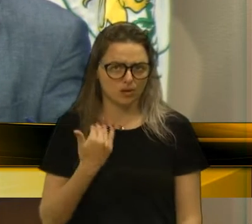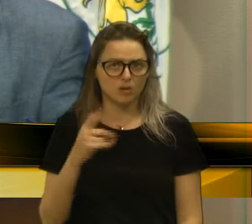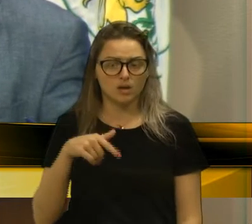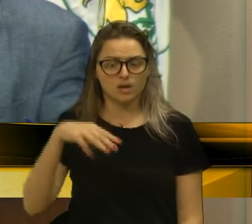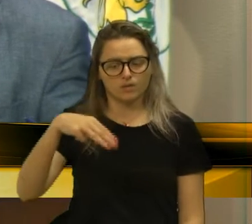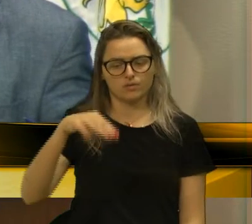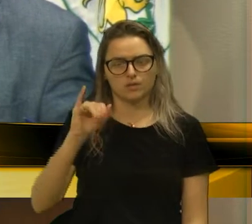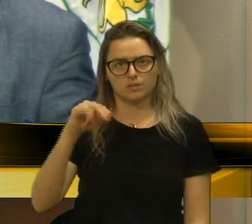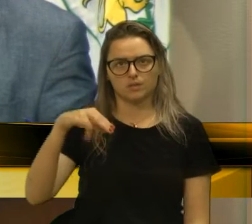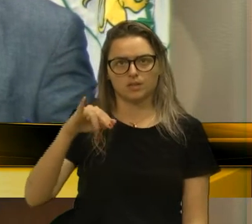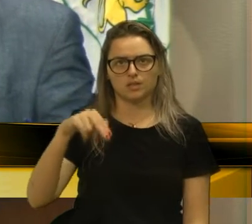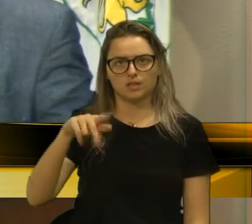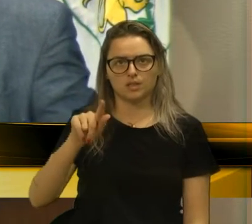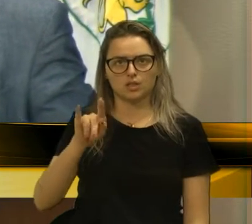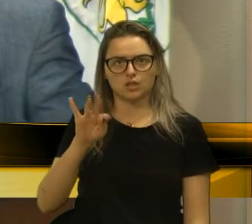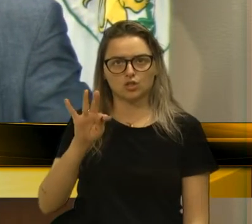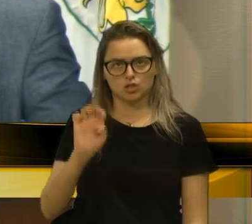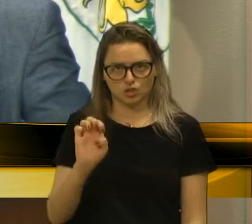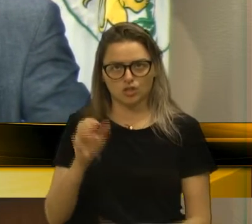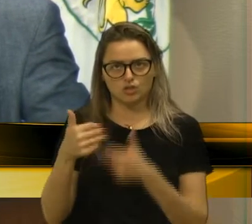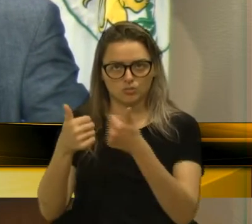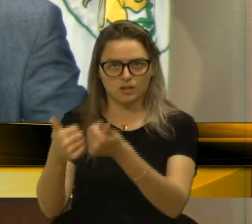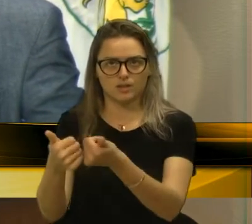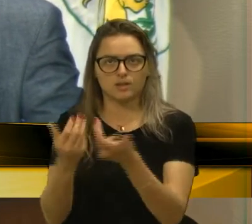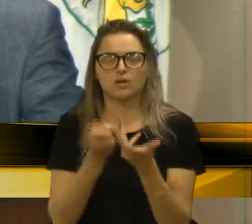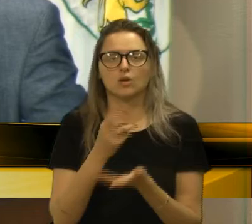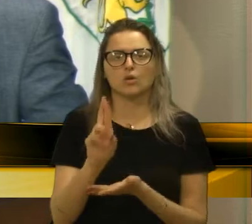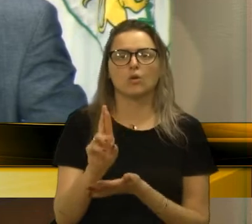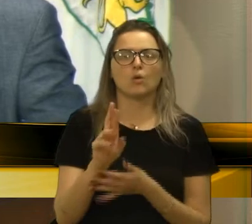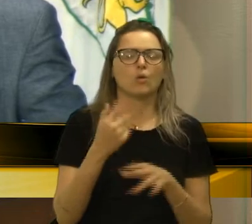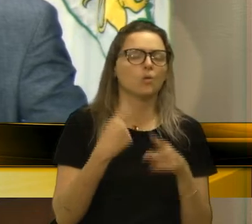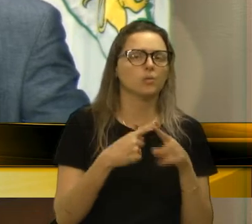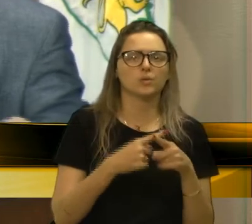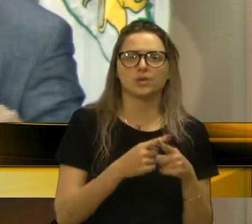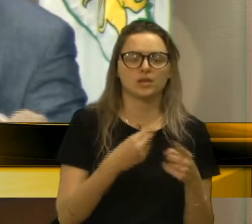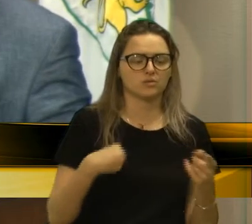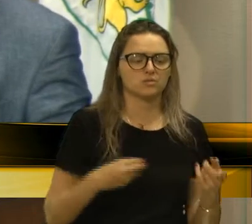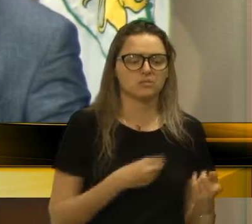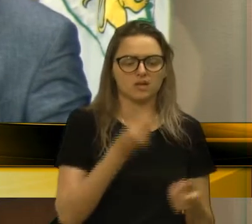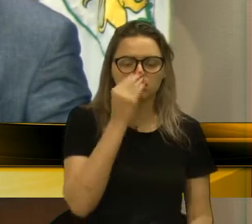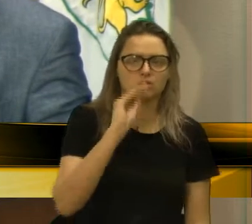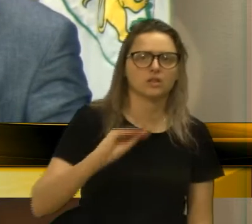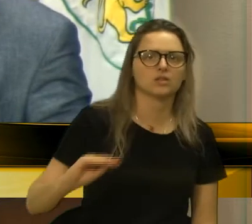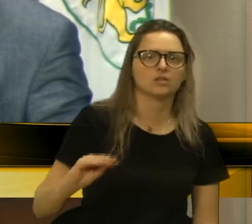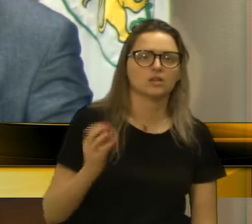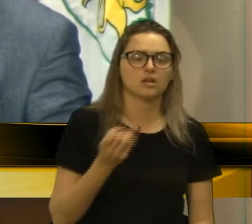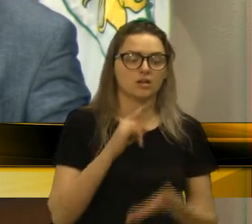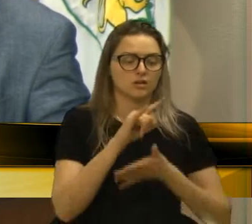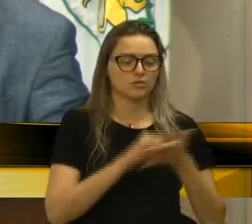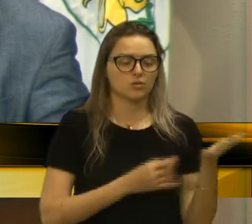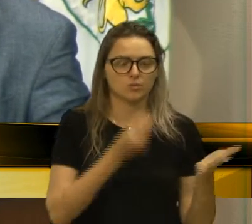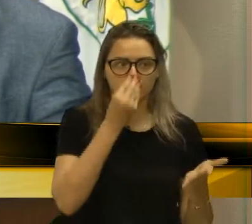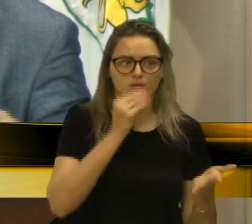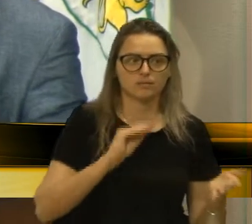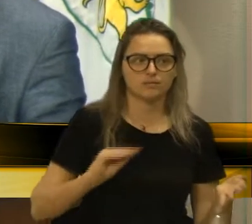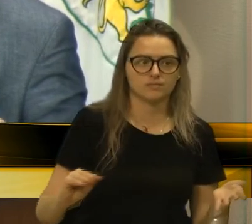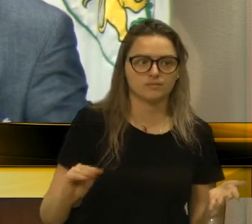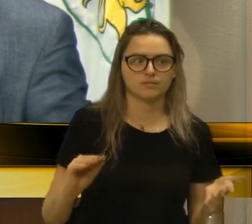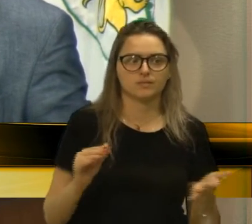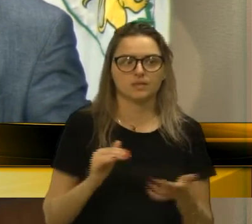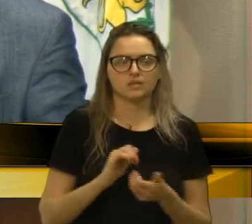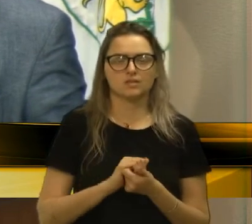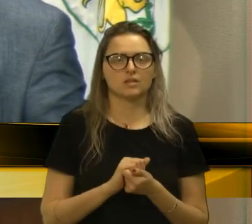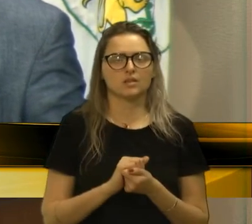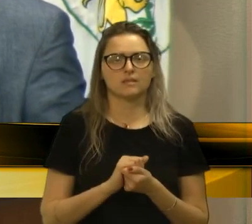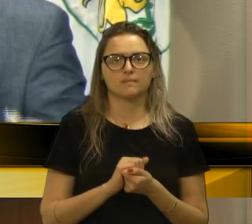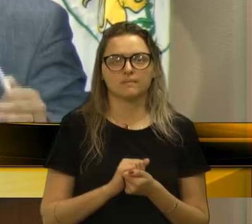meningite bacteriana ou foi a negligência? Foi a pressa no atendimento? Foi um protocolo mal feito no atendimento dessa criança? É só isso